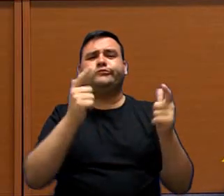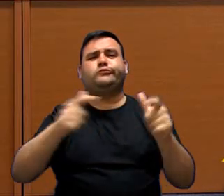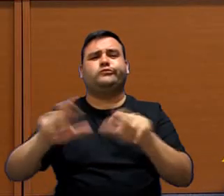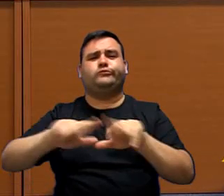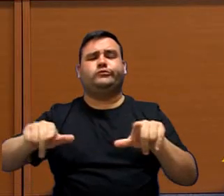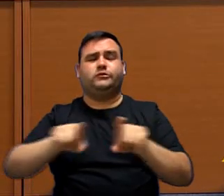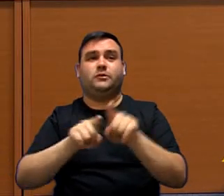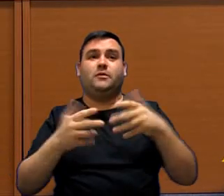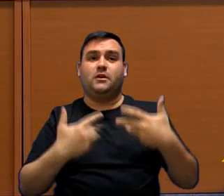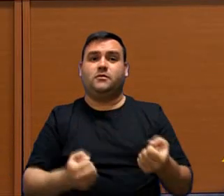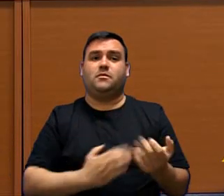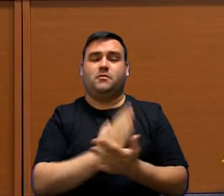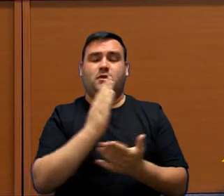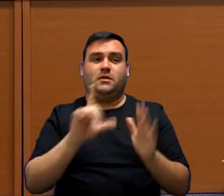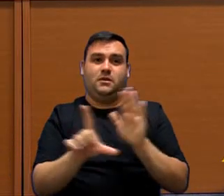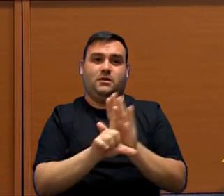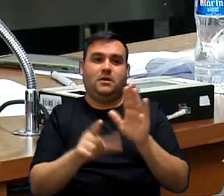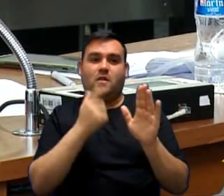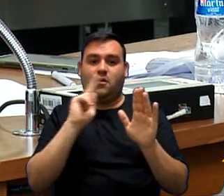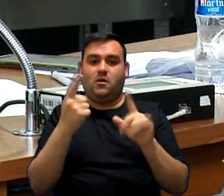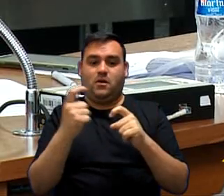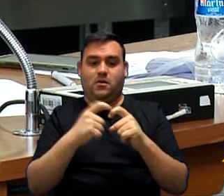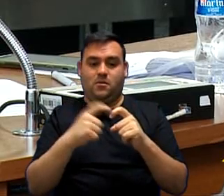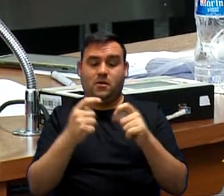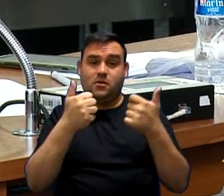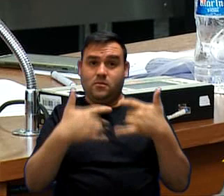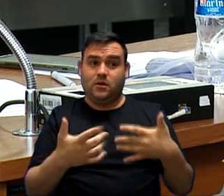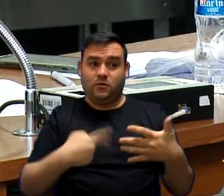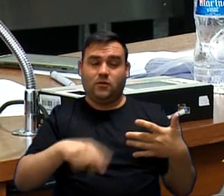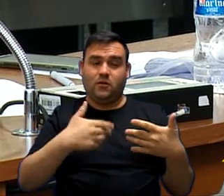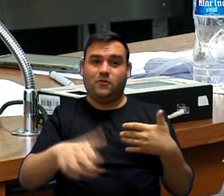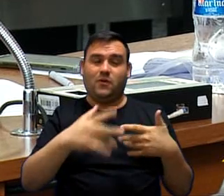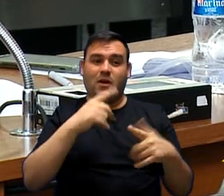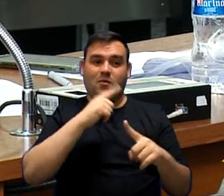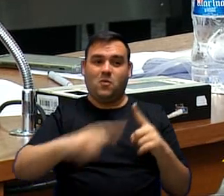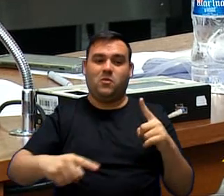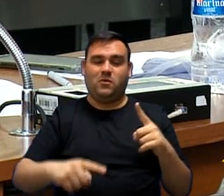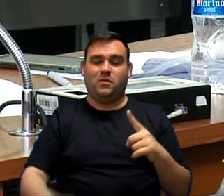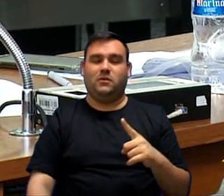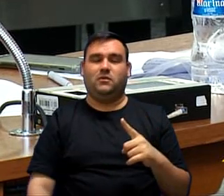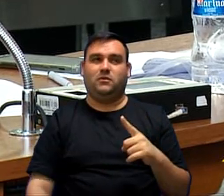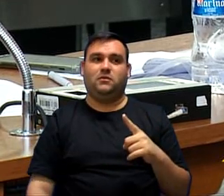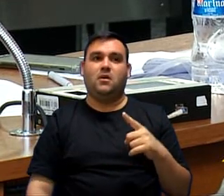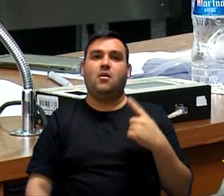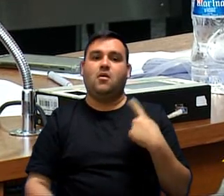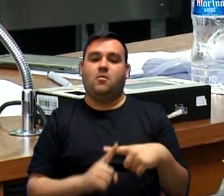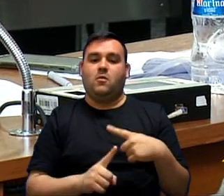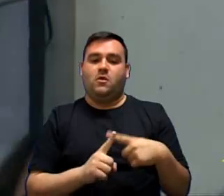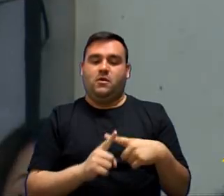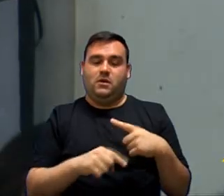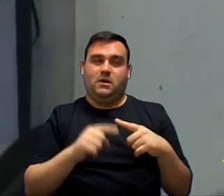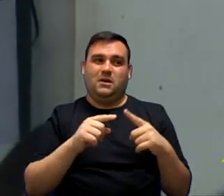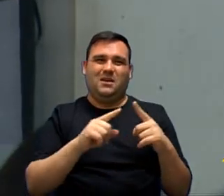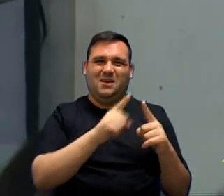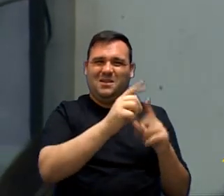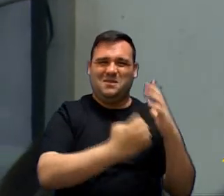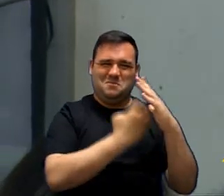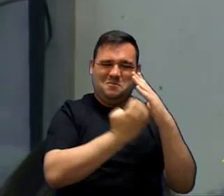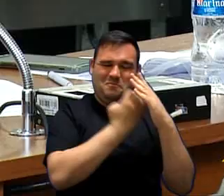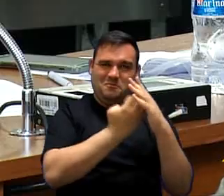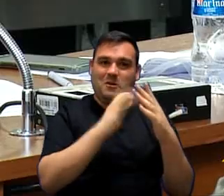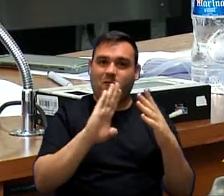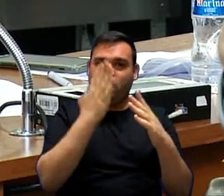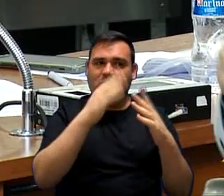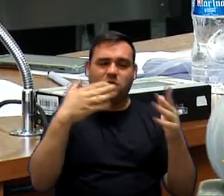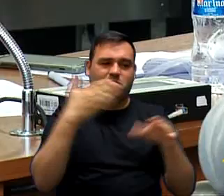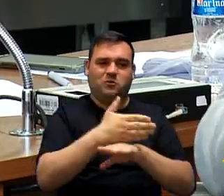isso que aprovei a lei, doutor Hélio Brasileiro, e nós vamos derrubar o veto, doutor Hélio, para que essas firmas picaretas não participem